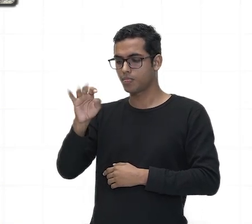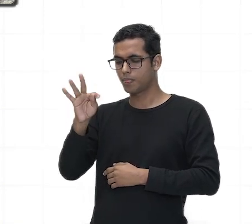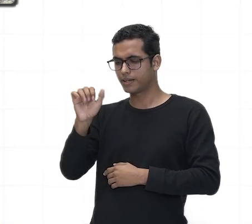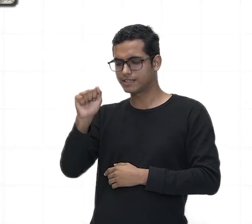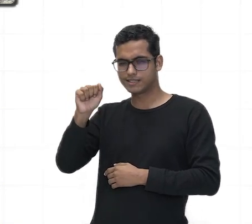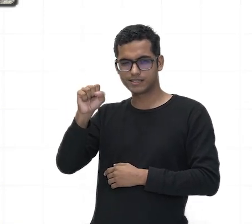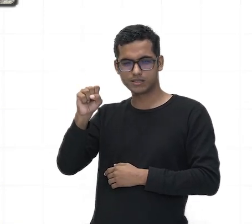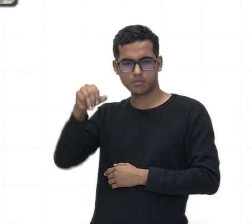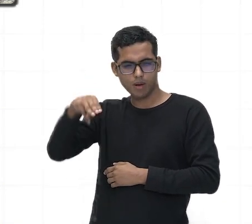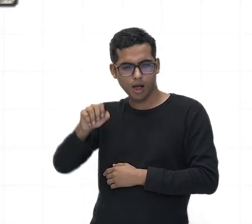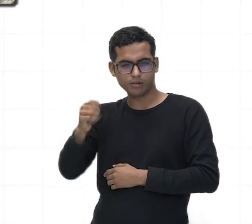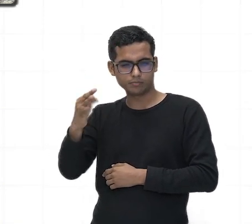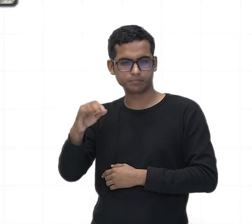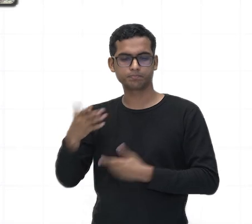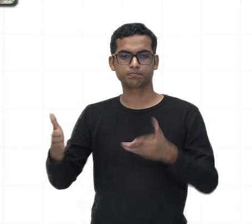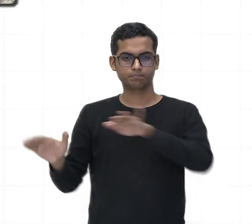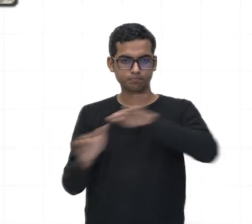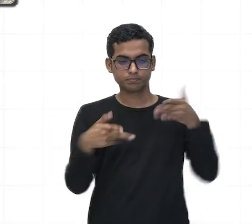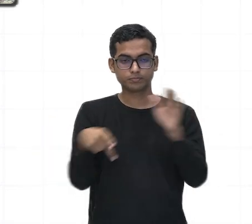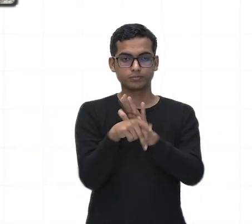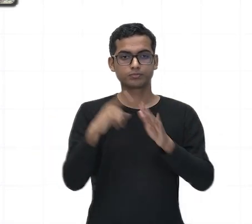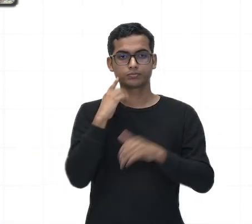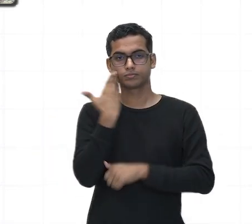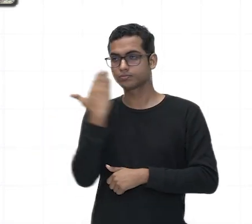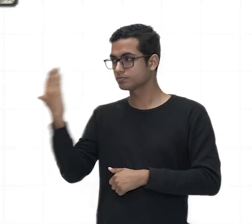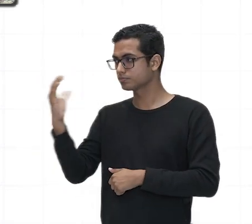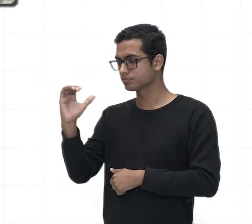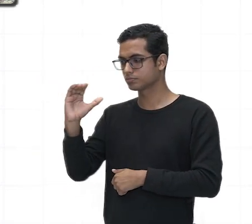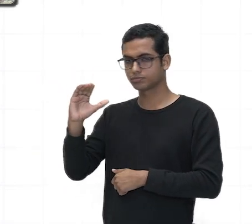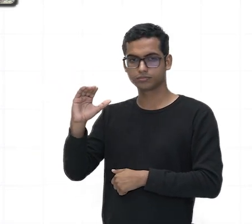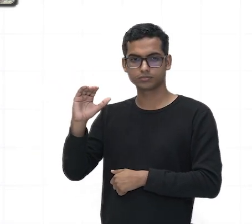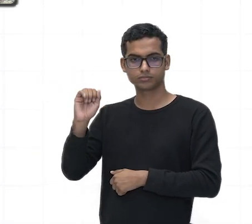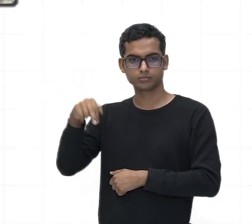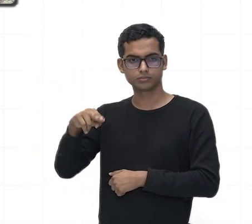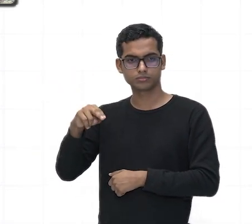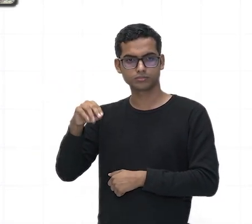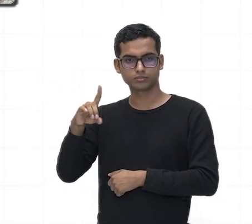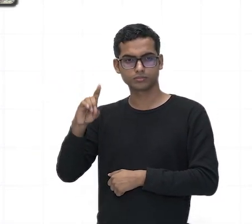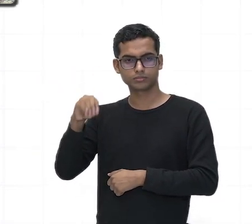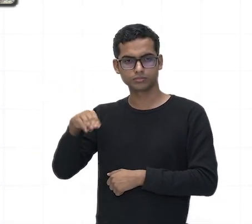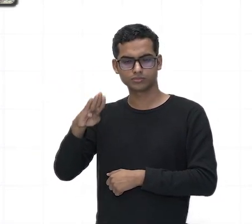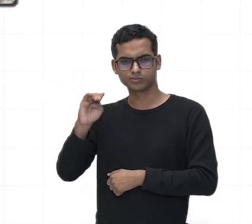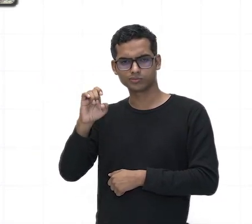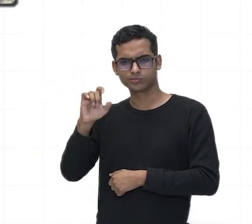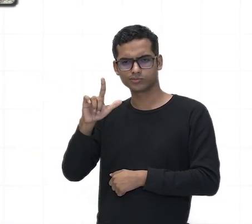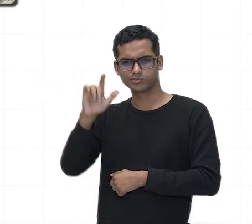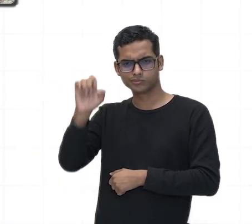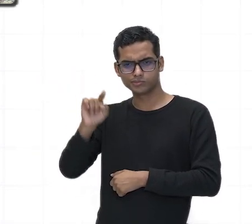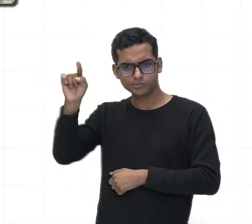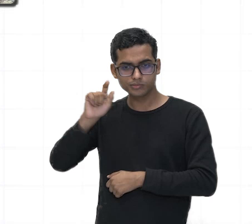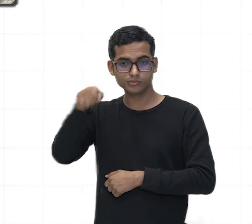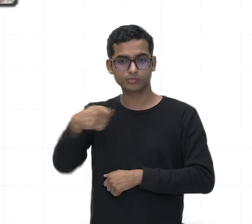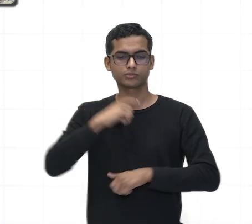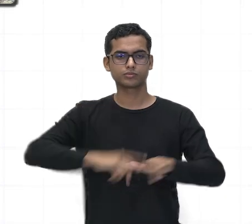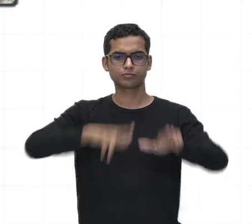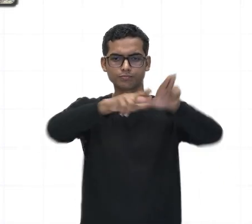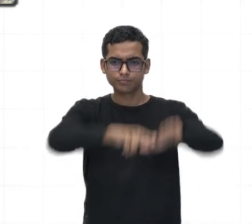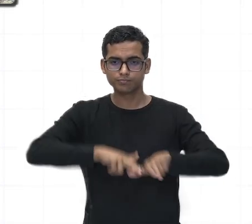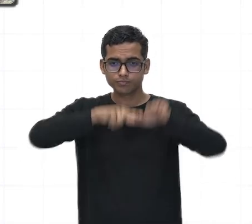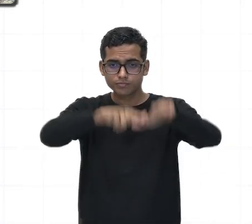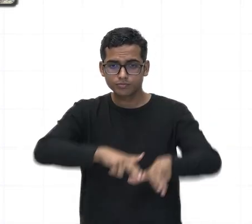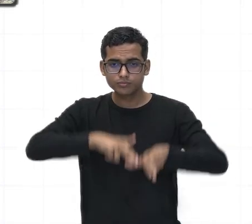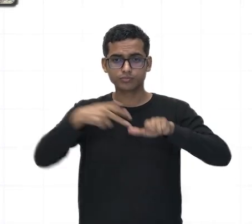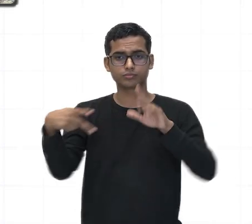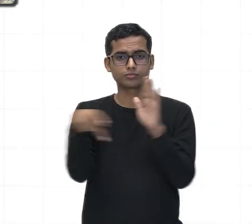guarda muitas das antigas crenças religiosas das tribos nativas daquele continente. Né? É uma religião que,